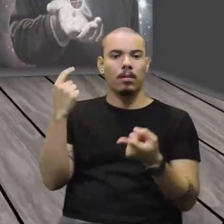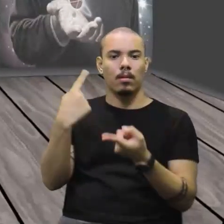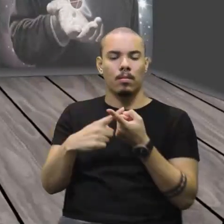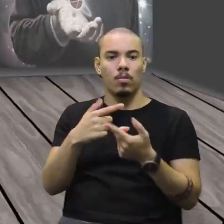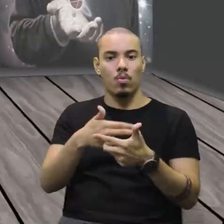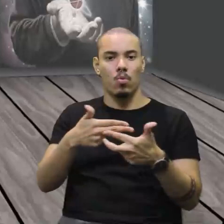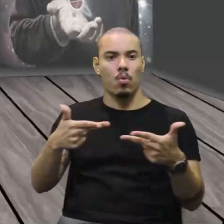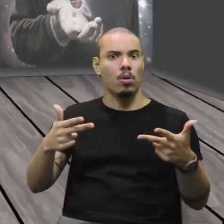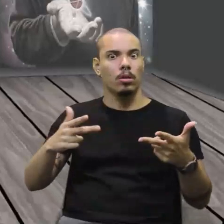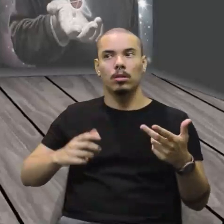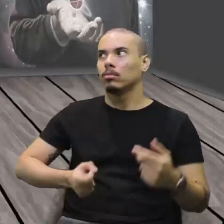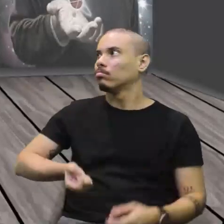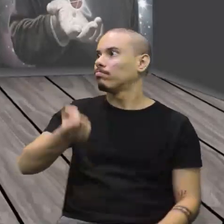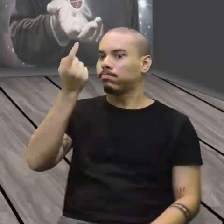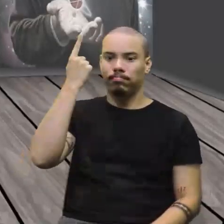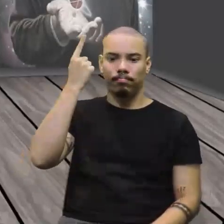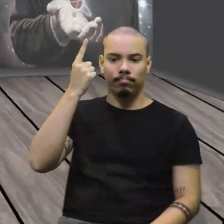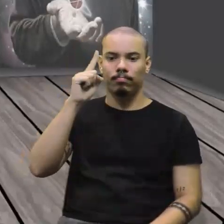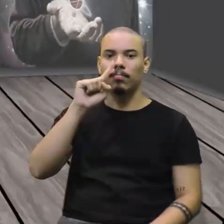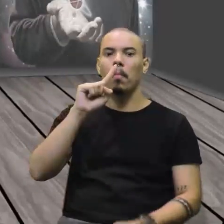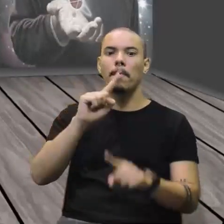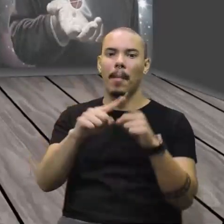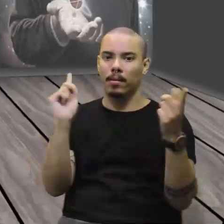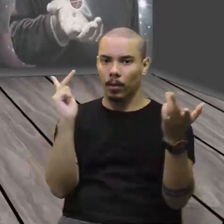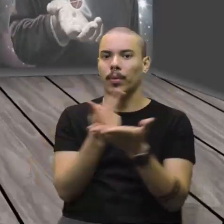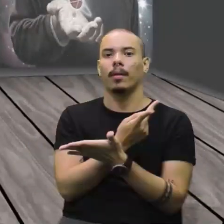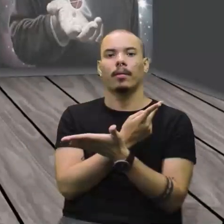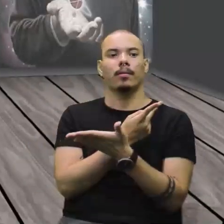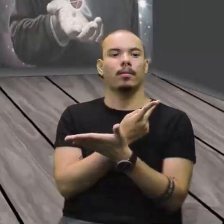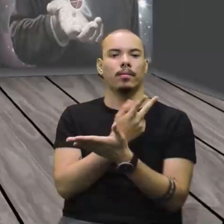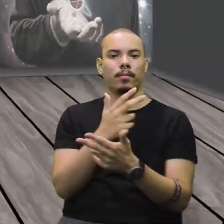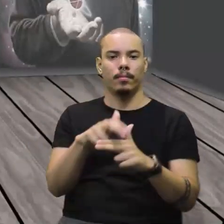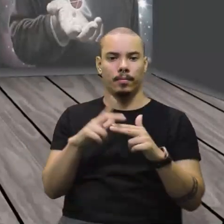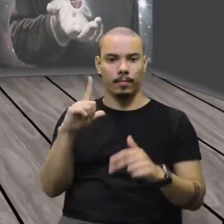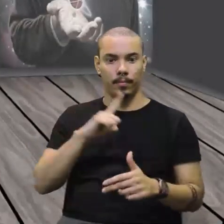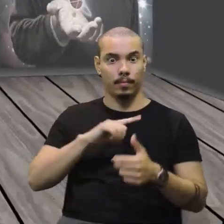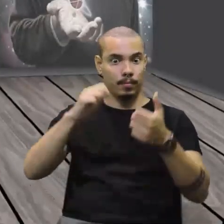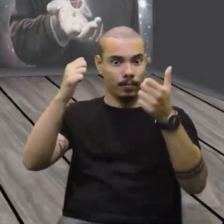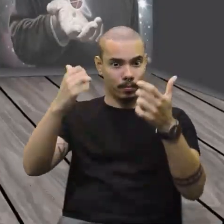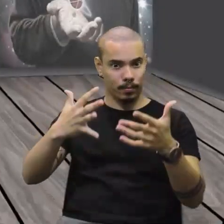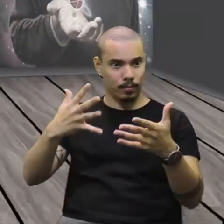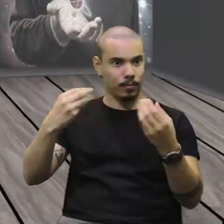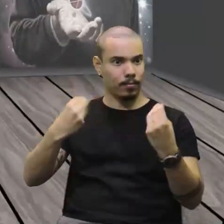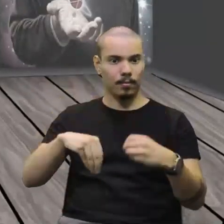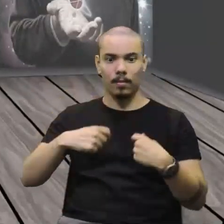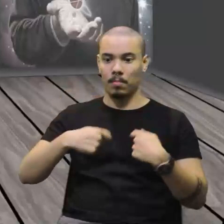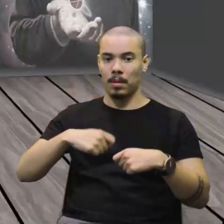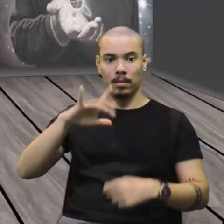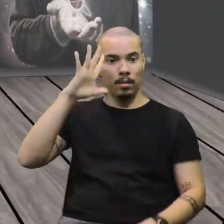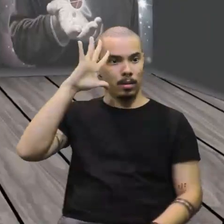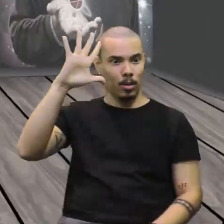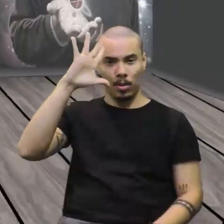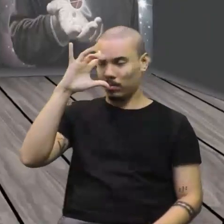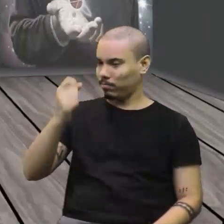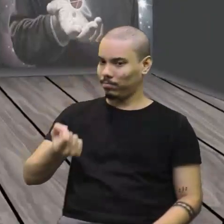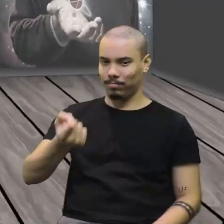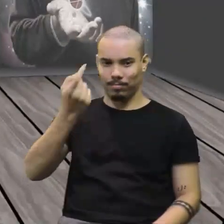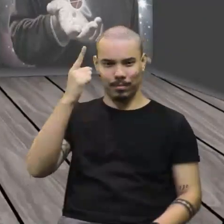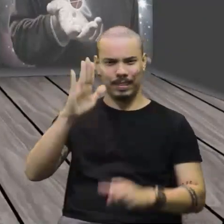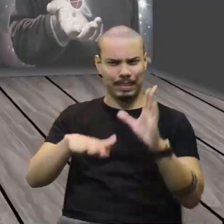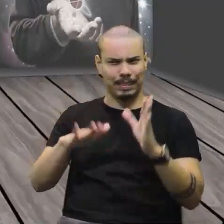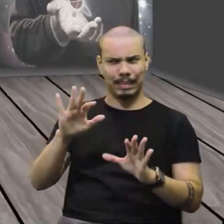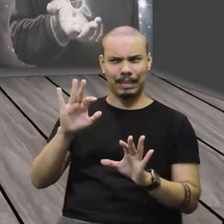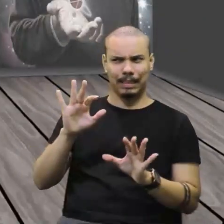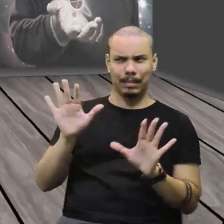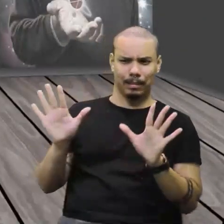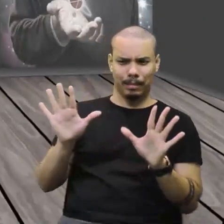coisas assim mirabolantes, mas acontece. E para ter uma explicação tem que ser uma teoria mirabolante, né? Que às vezes a gente não está nem